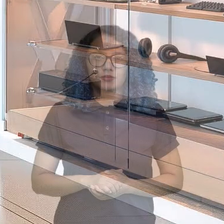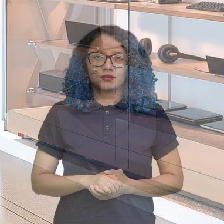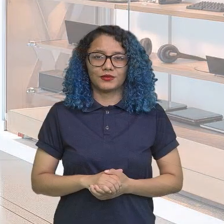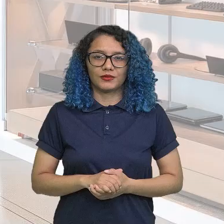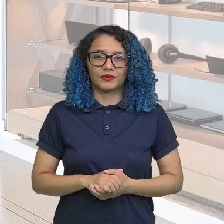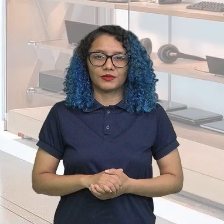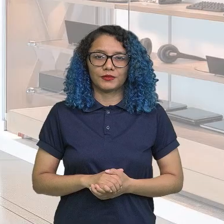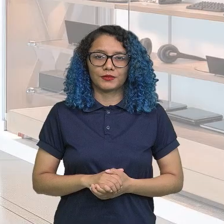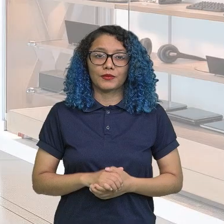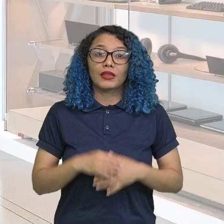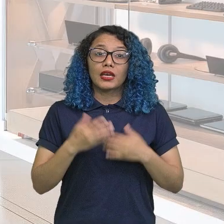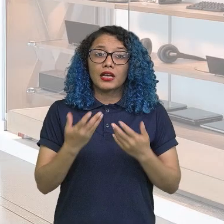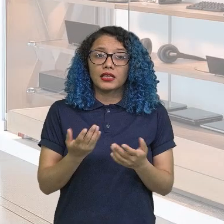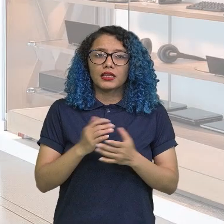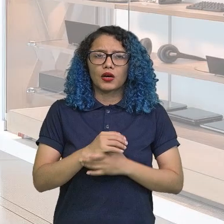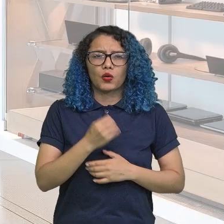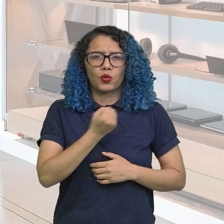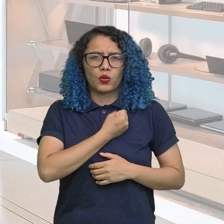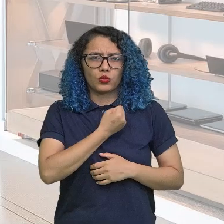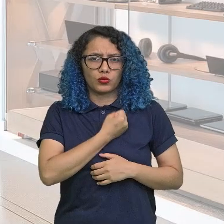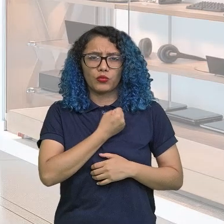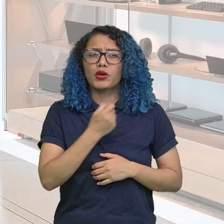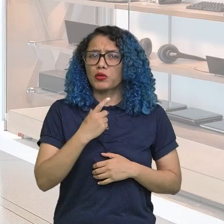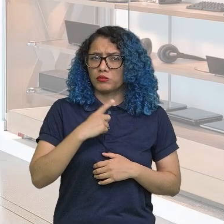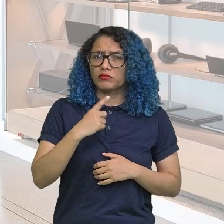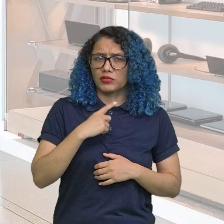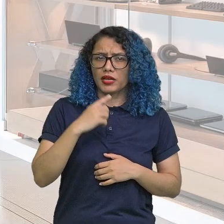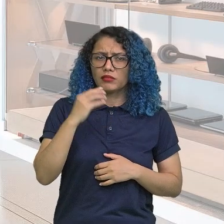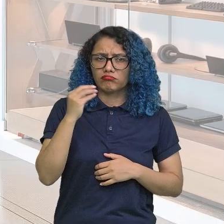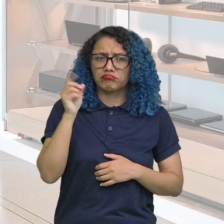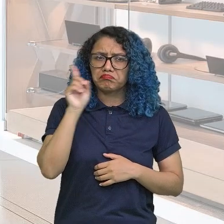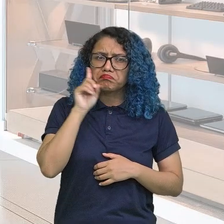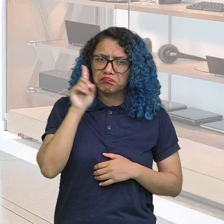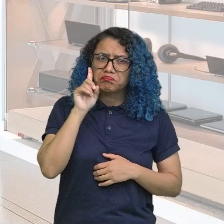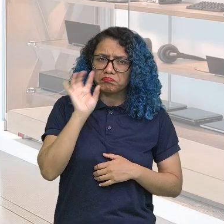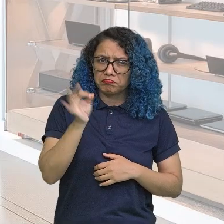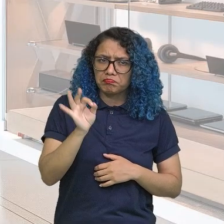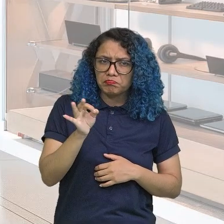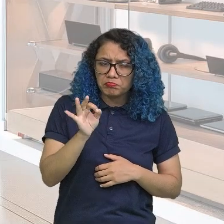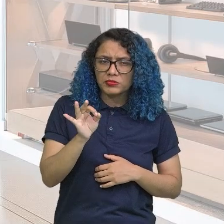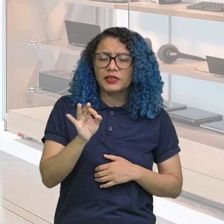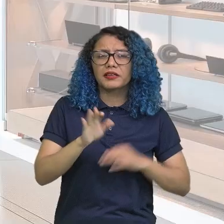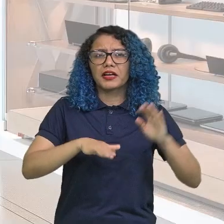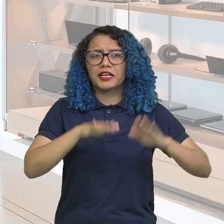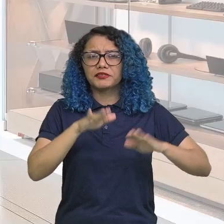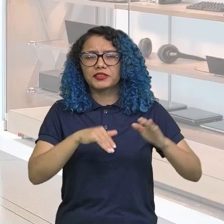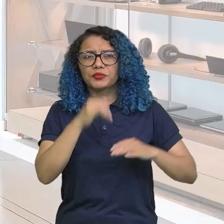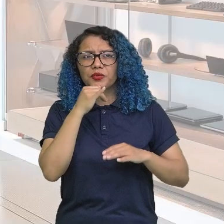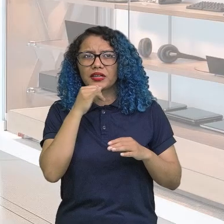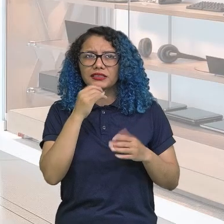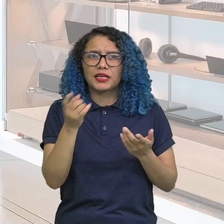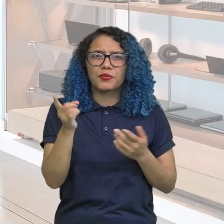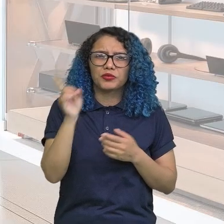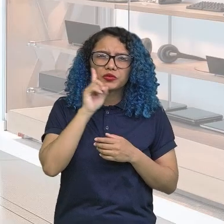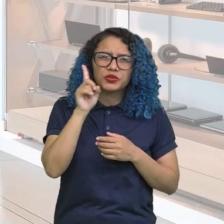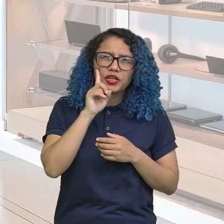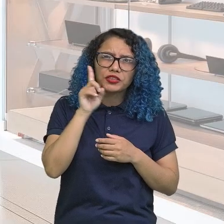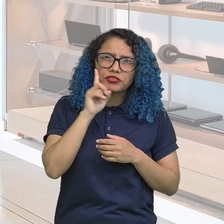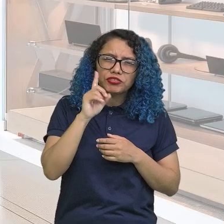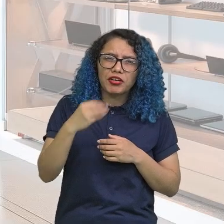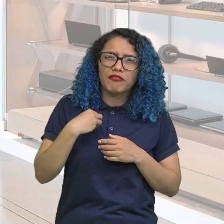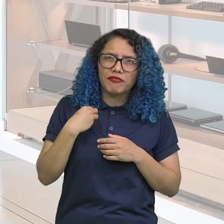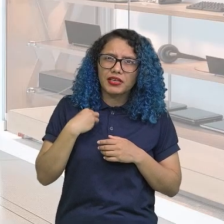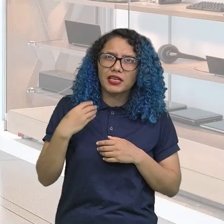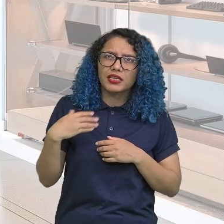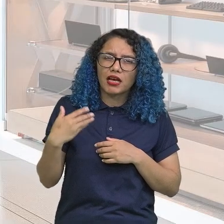Vocês sabiam que os números estão ali inseridos no nosso dia a dia e muitas das vezes, na nossa correria e na nossa dinâmica de vida, a gente